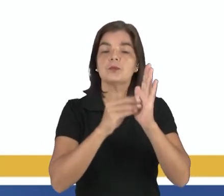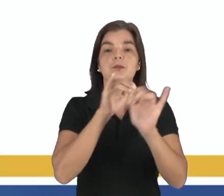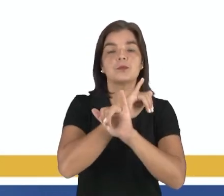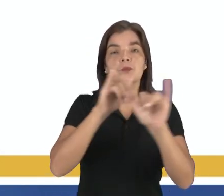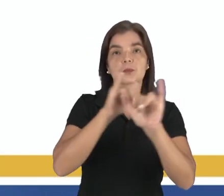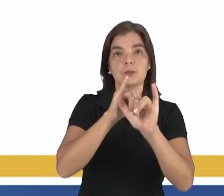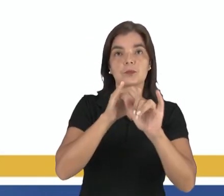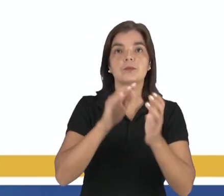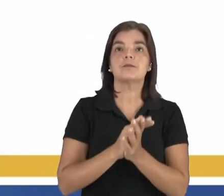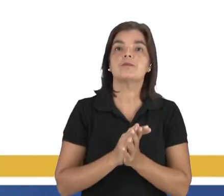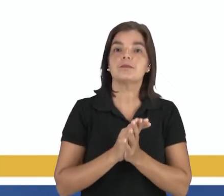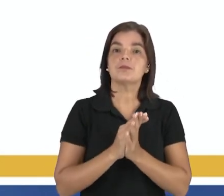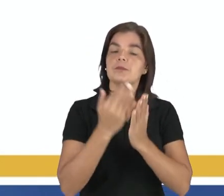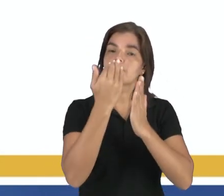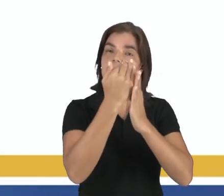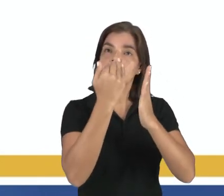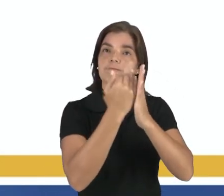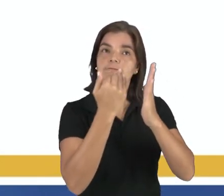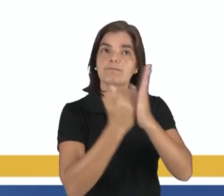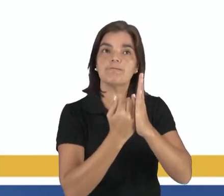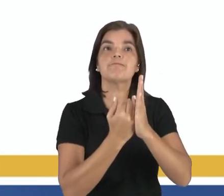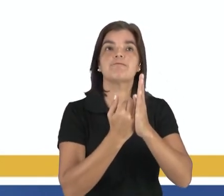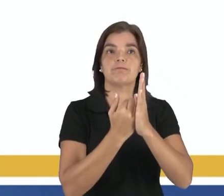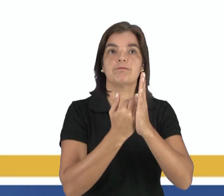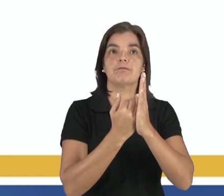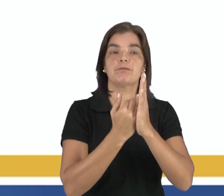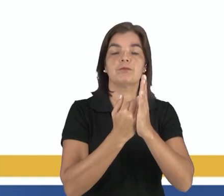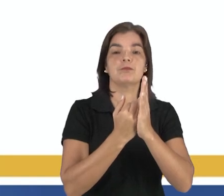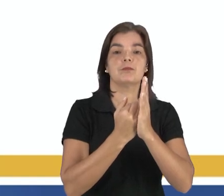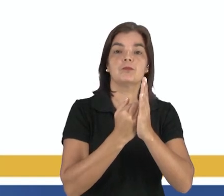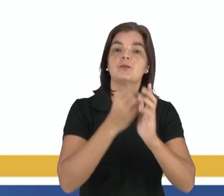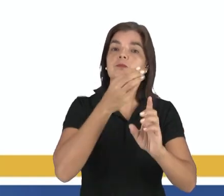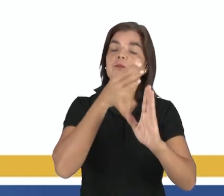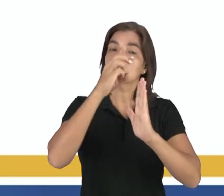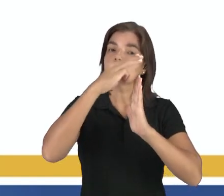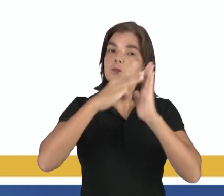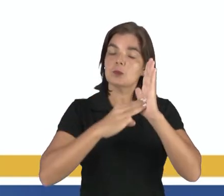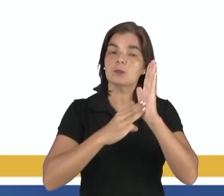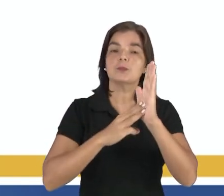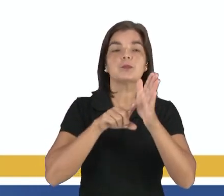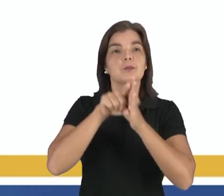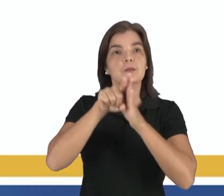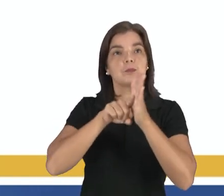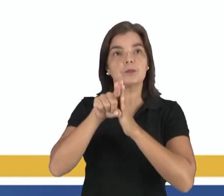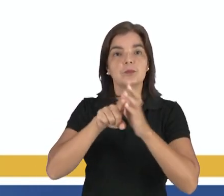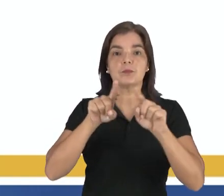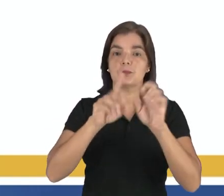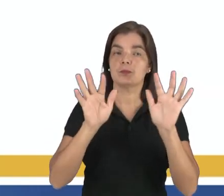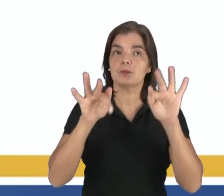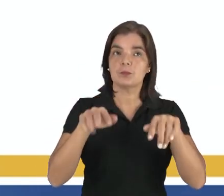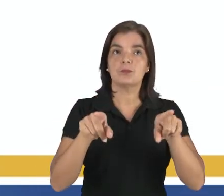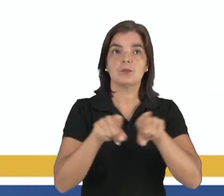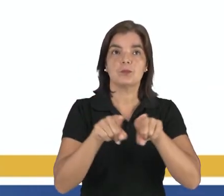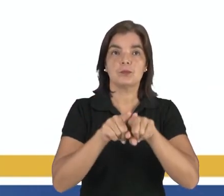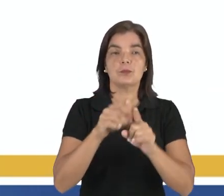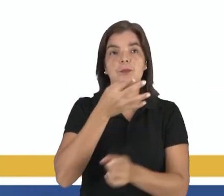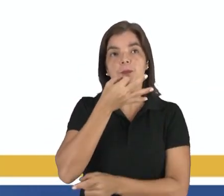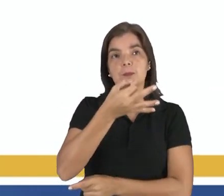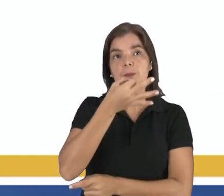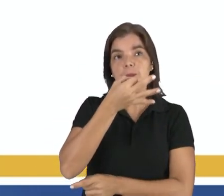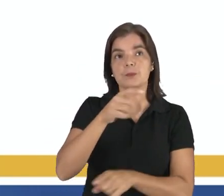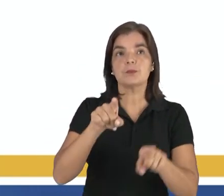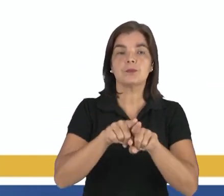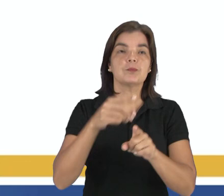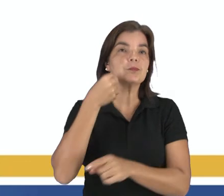as informações em ordem sequencial de acordo com as etapas do método científico. Nós temos a conclusão, a hipótese,